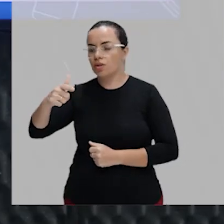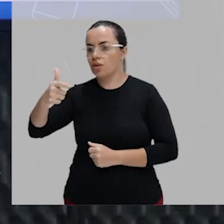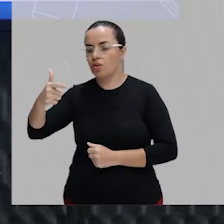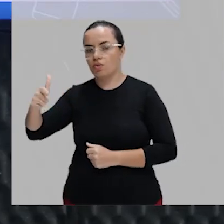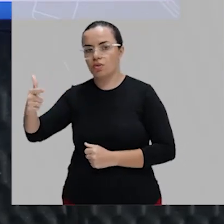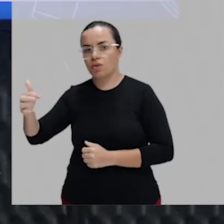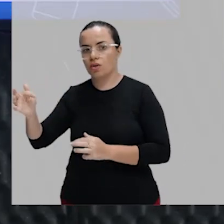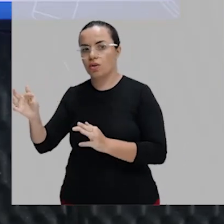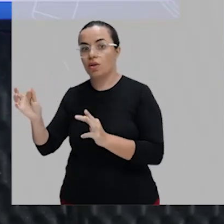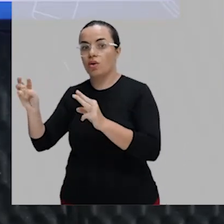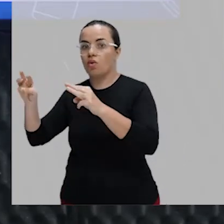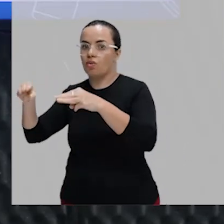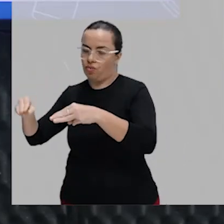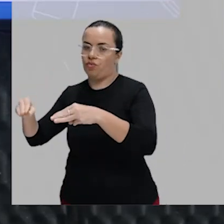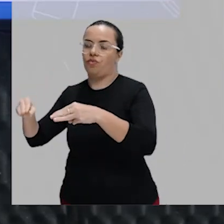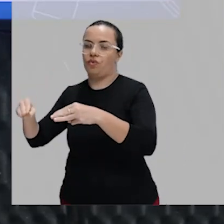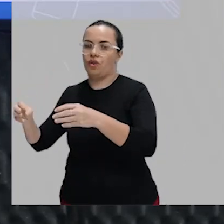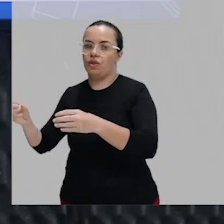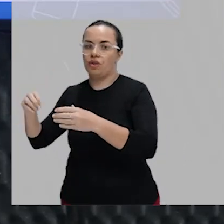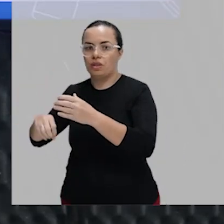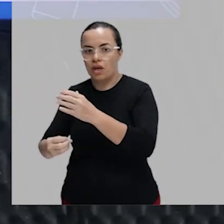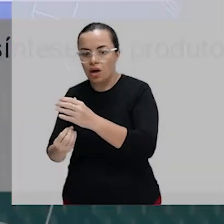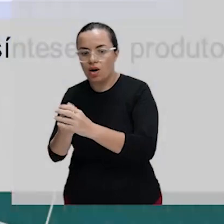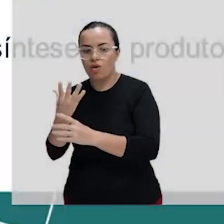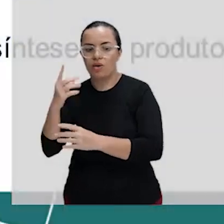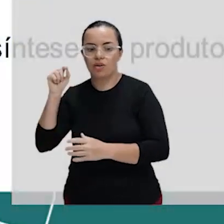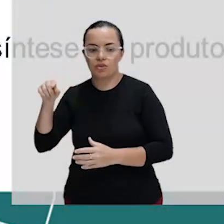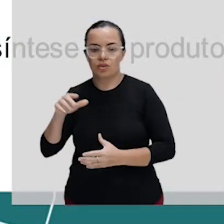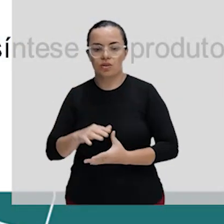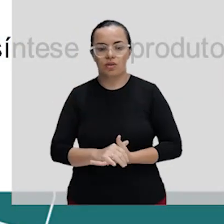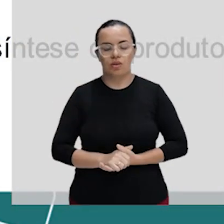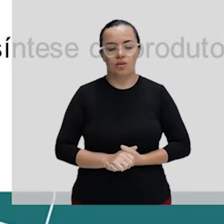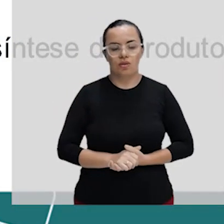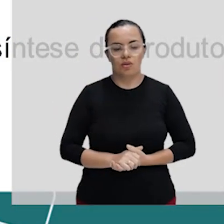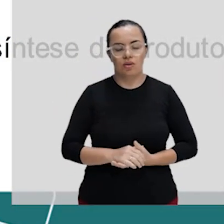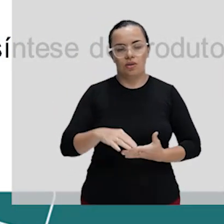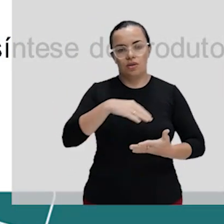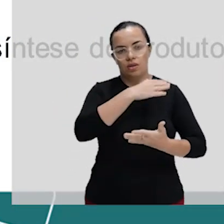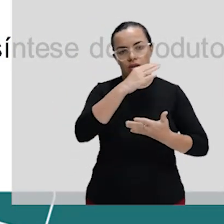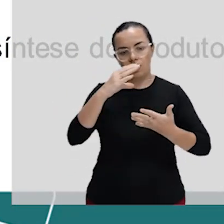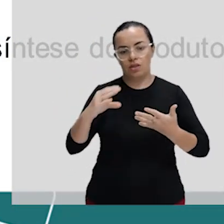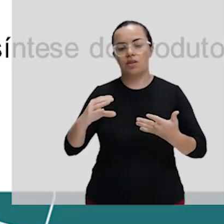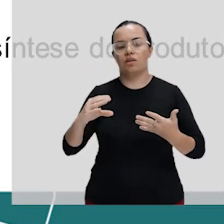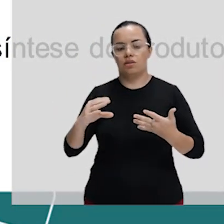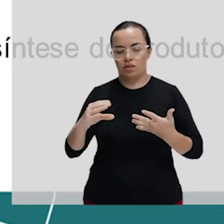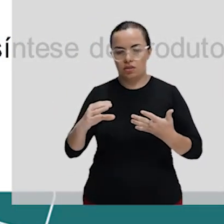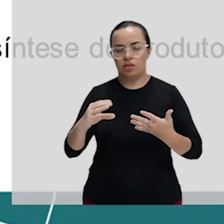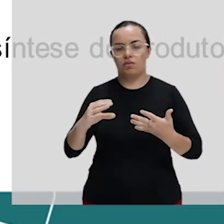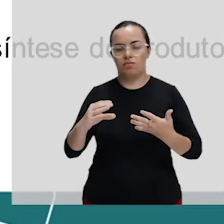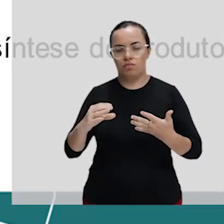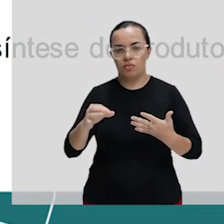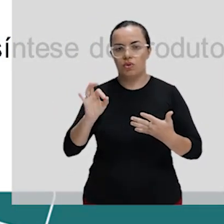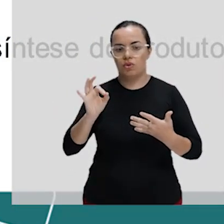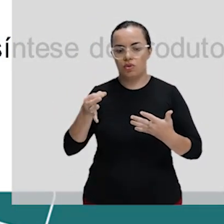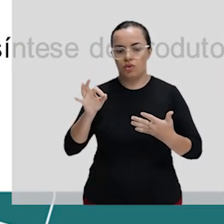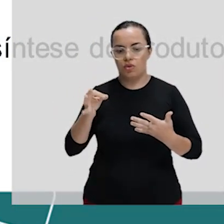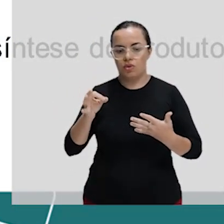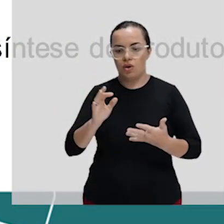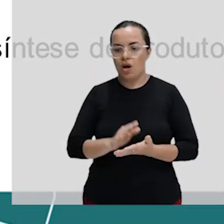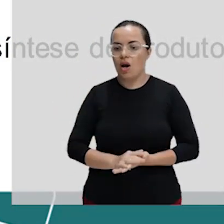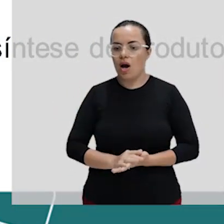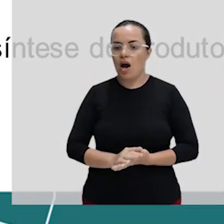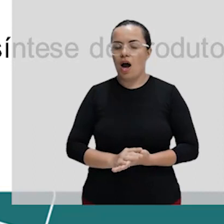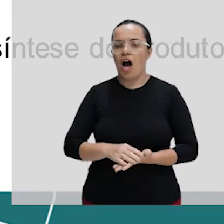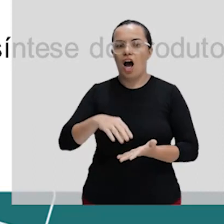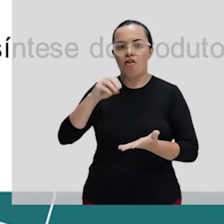final. Ok, pessoal? Então, a letra C vai ser a alternativa correta. A perca da função